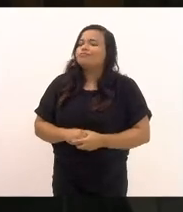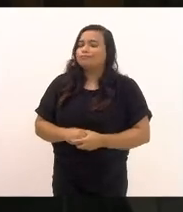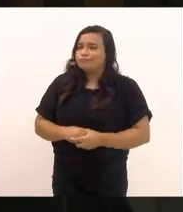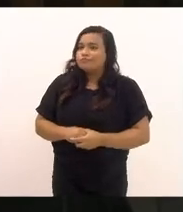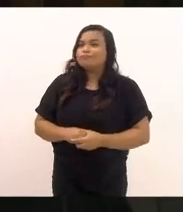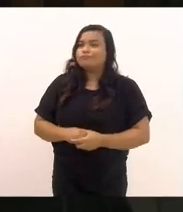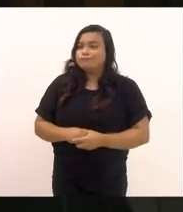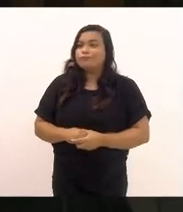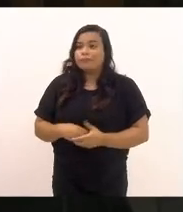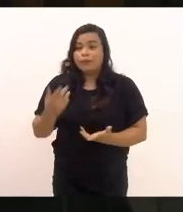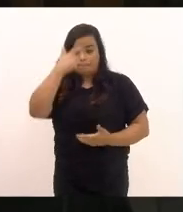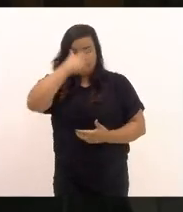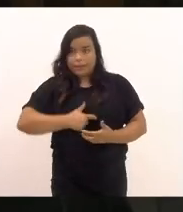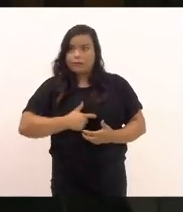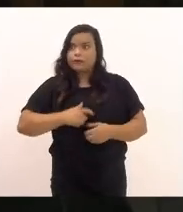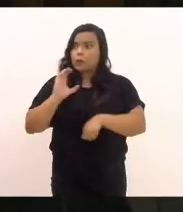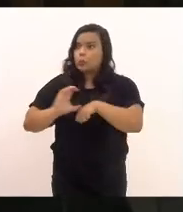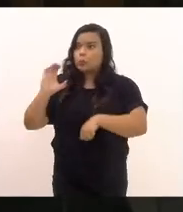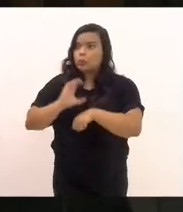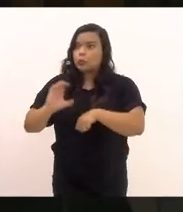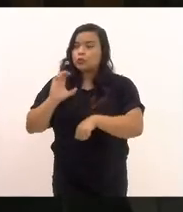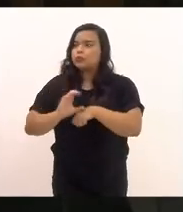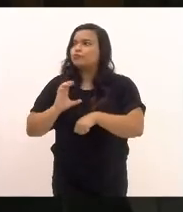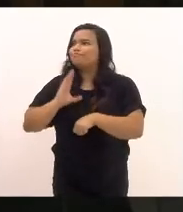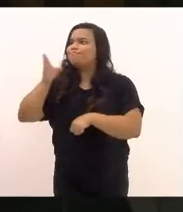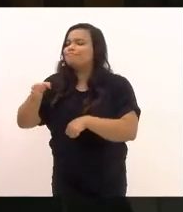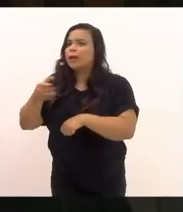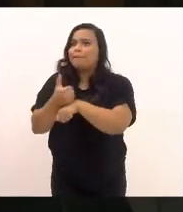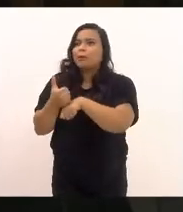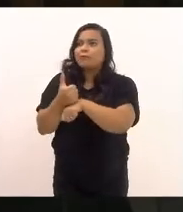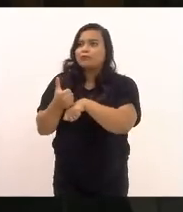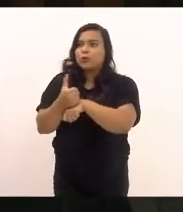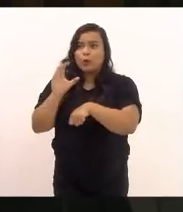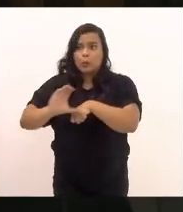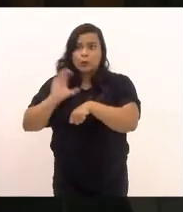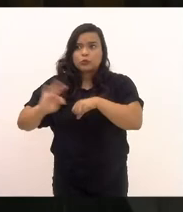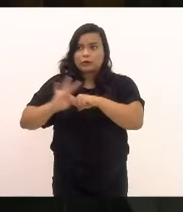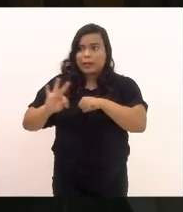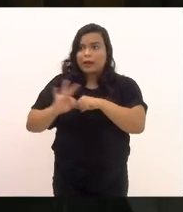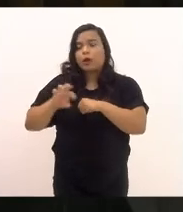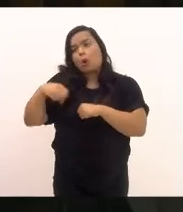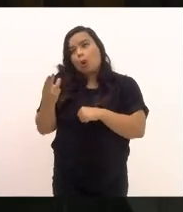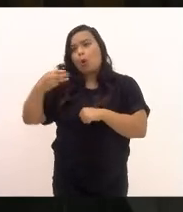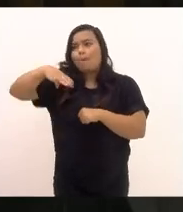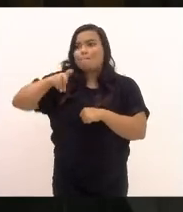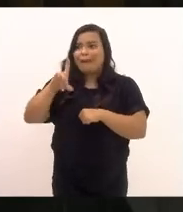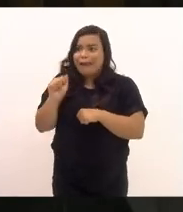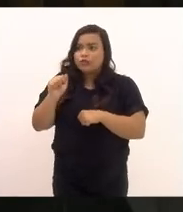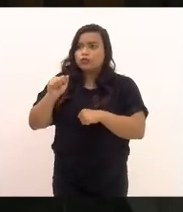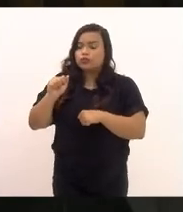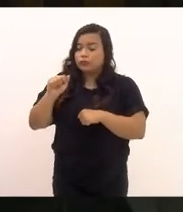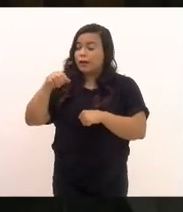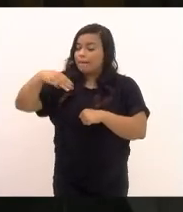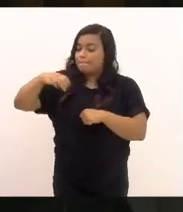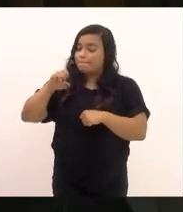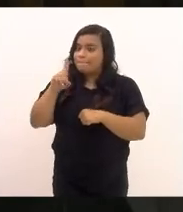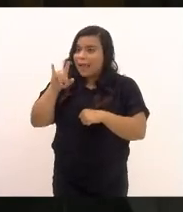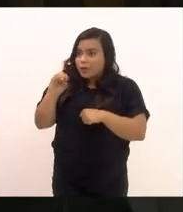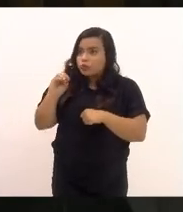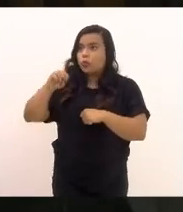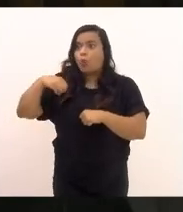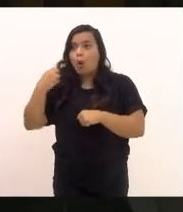Quando o perfil desses cursos, o estudante que faz um curso profissionalizante, técnico de nível médio, é o perfil de um estudante